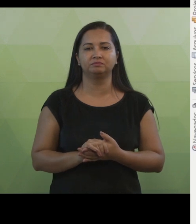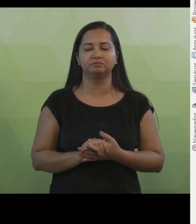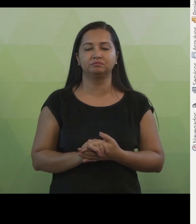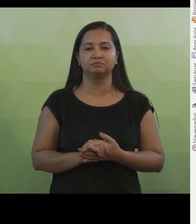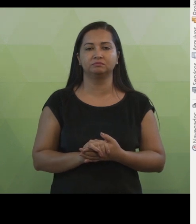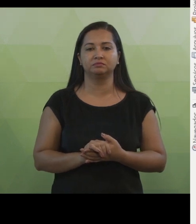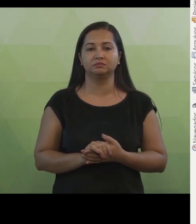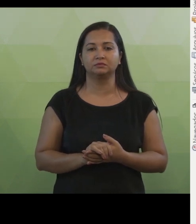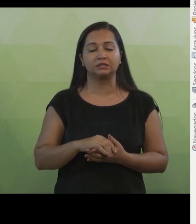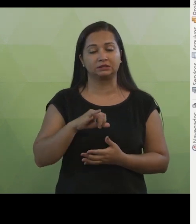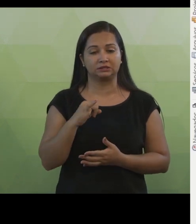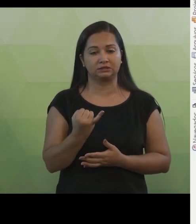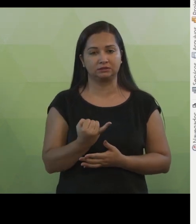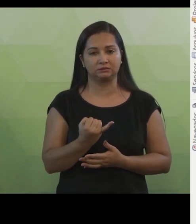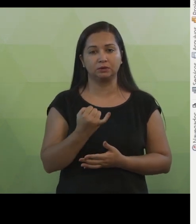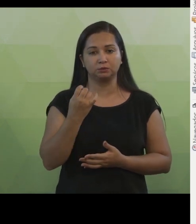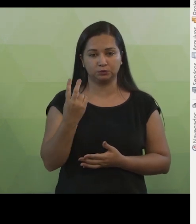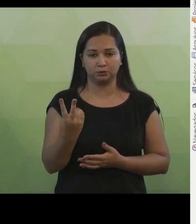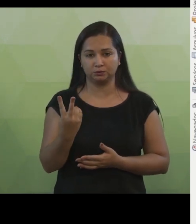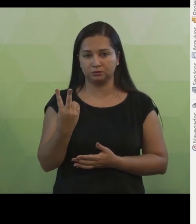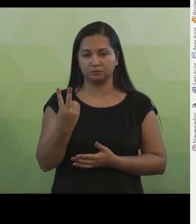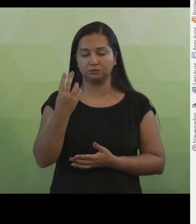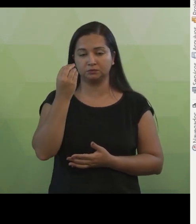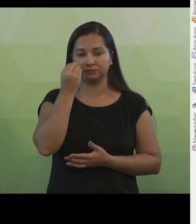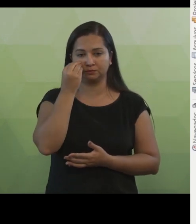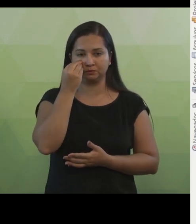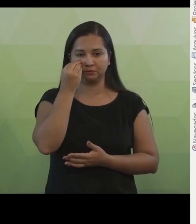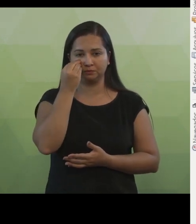dá uma saída padrão.